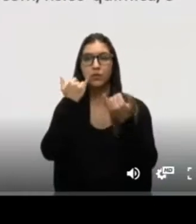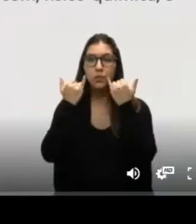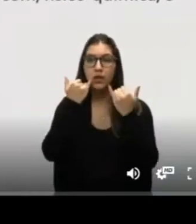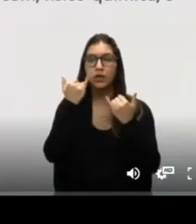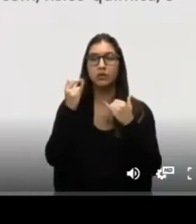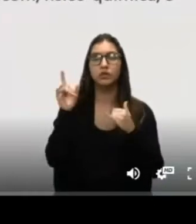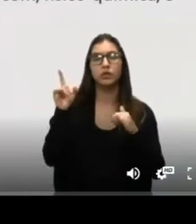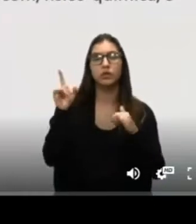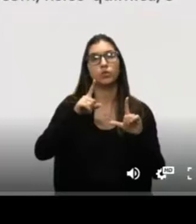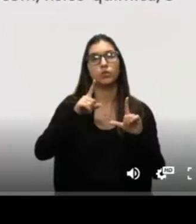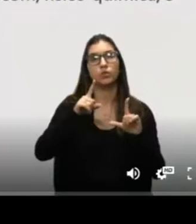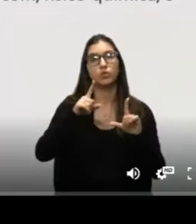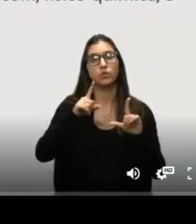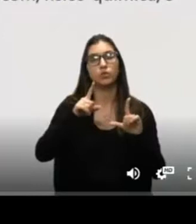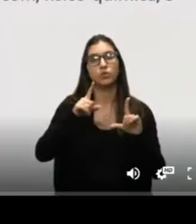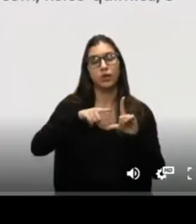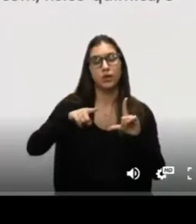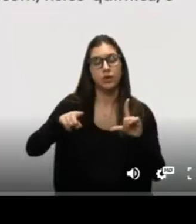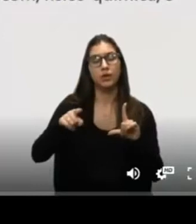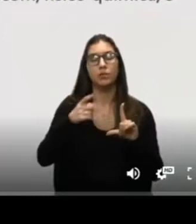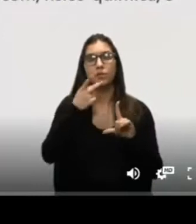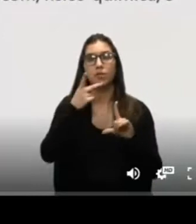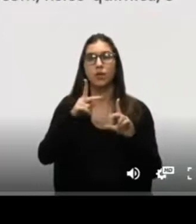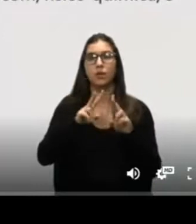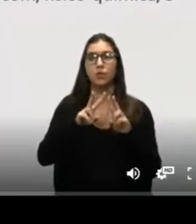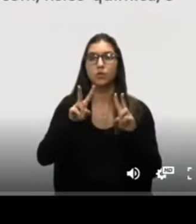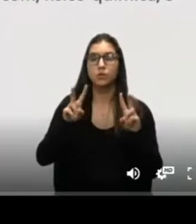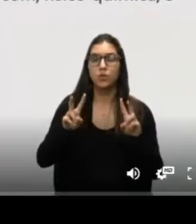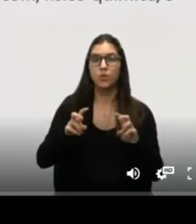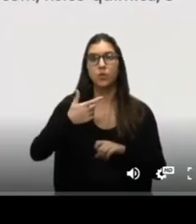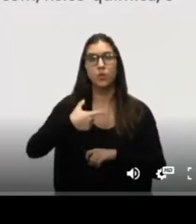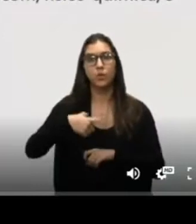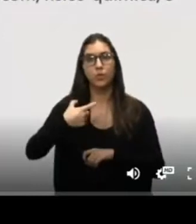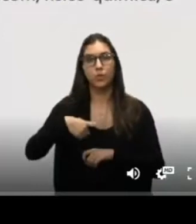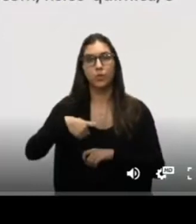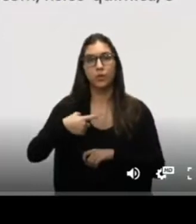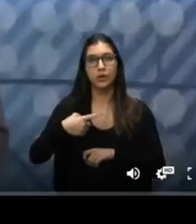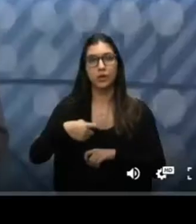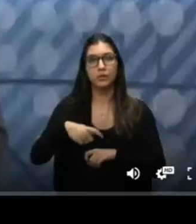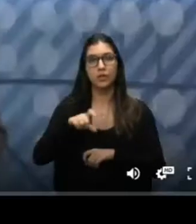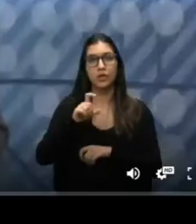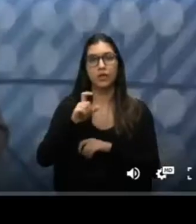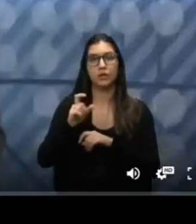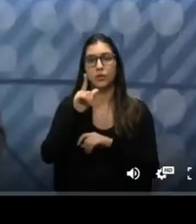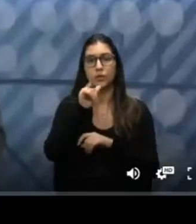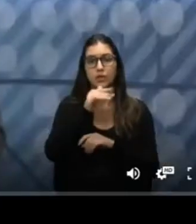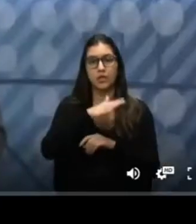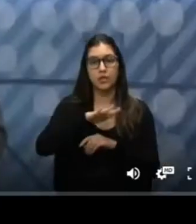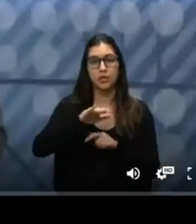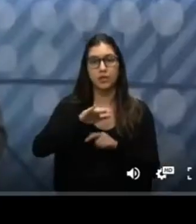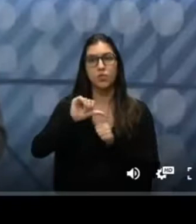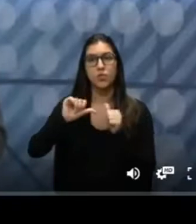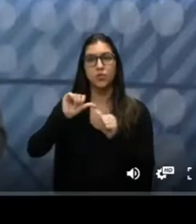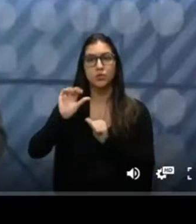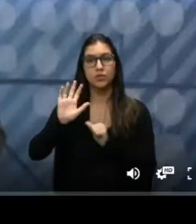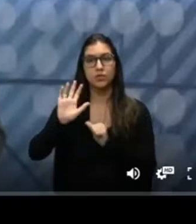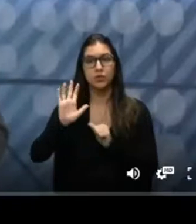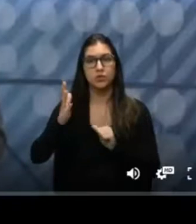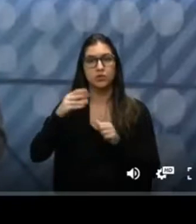que um diagrama de fases trazem a respeito do comportamento de um líquido em relação às mudanças que